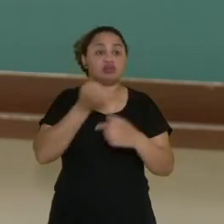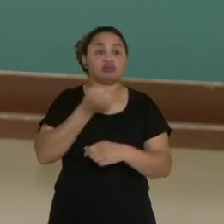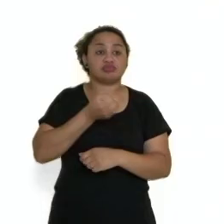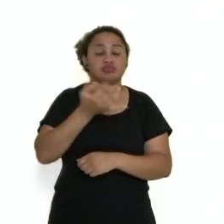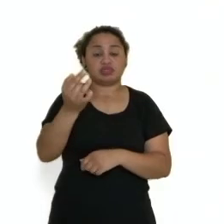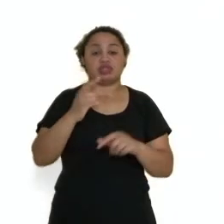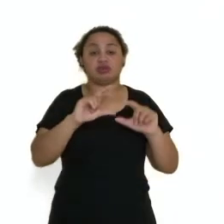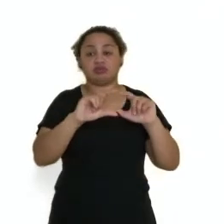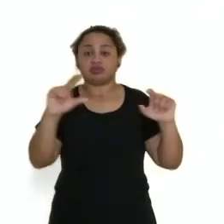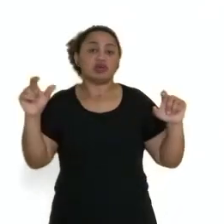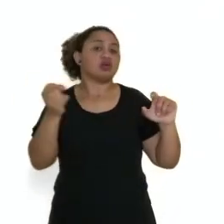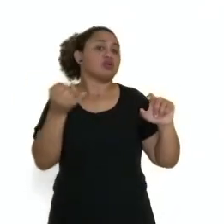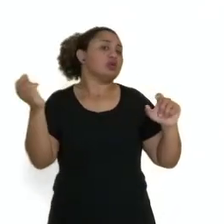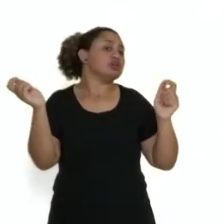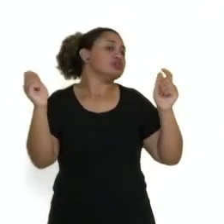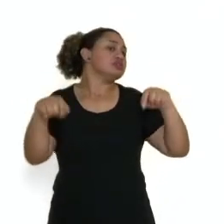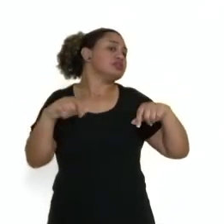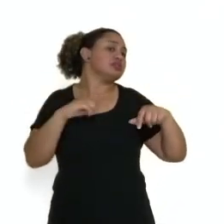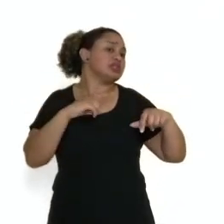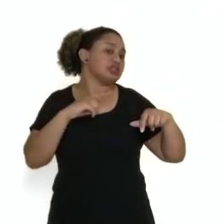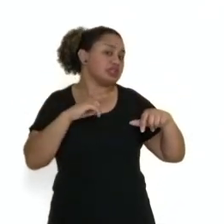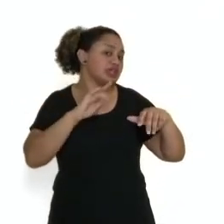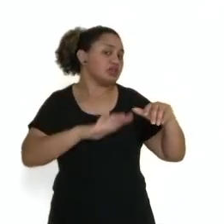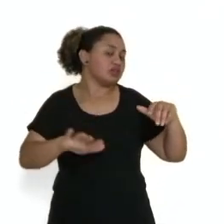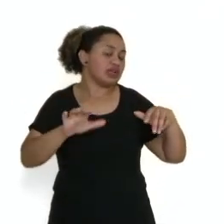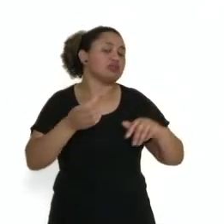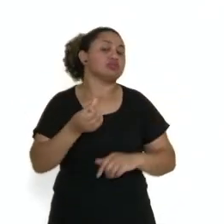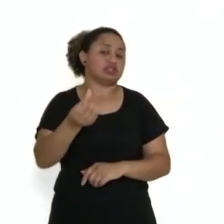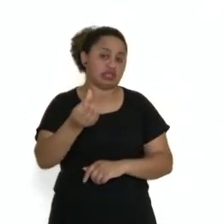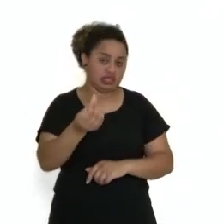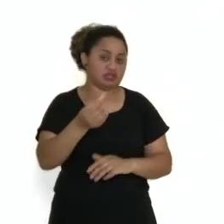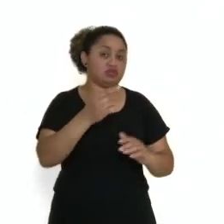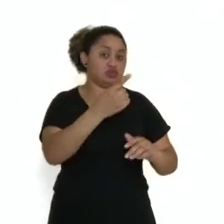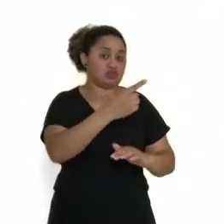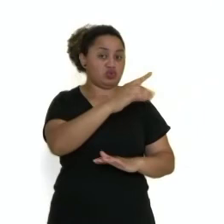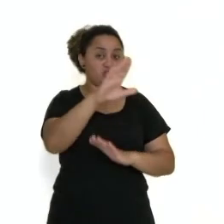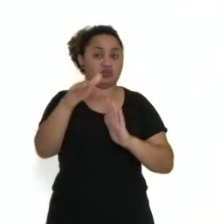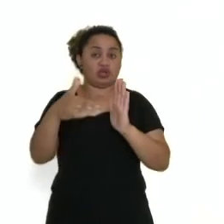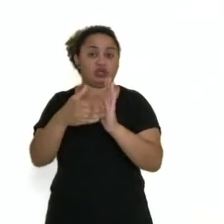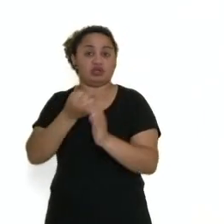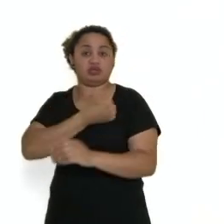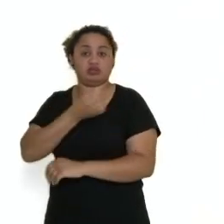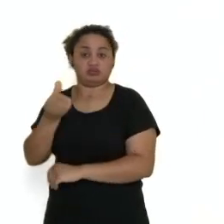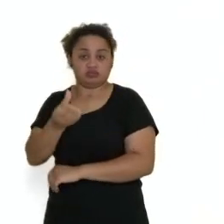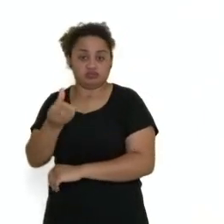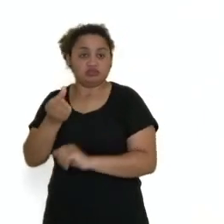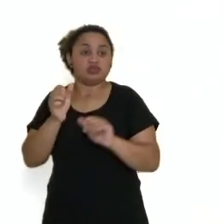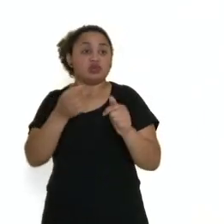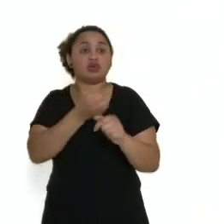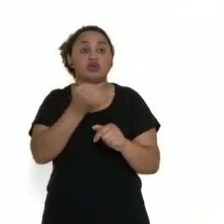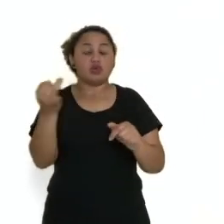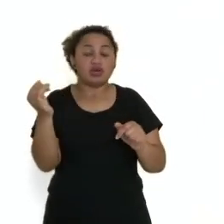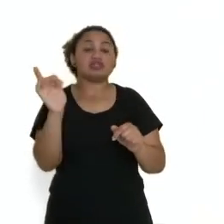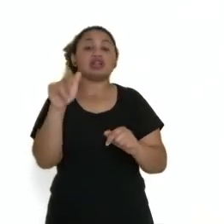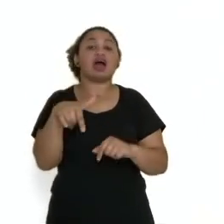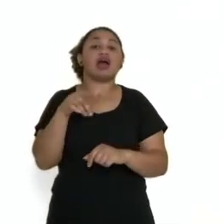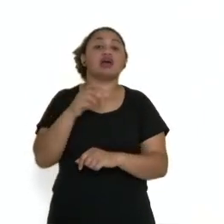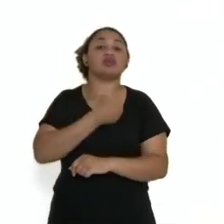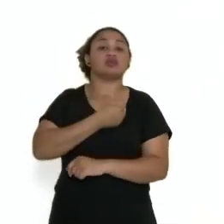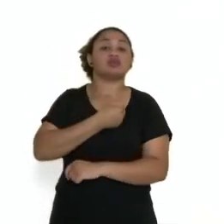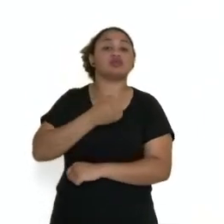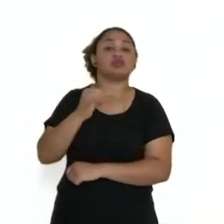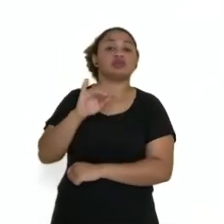tem quantas possibilidades no total? 6 possibilidades, né? Quantas dessas possibilidades